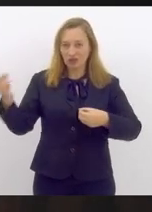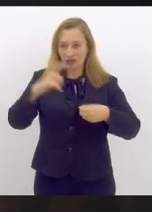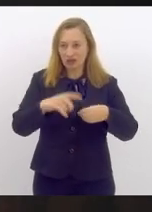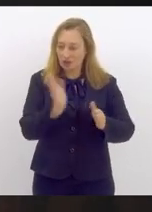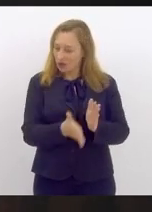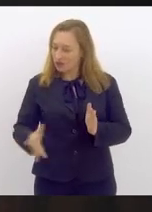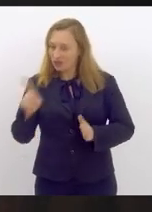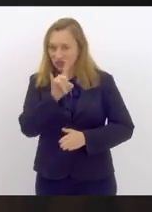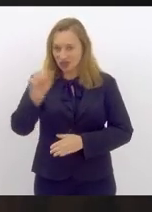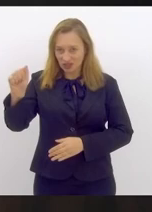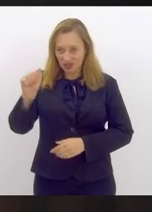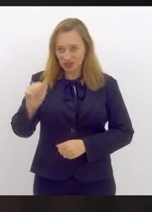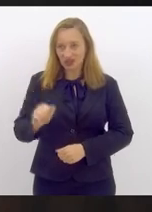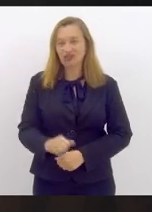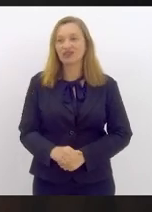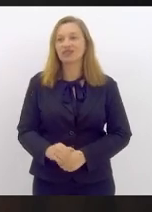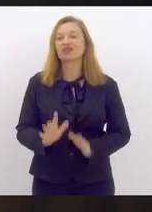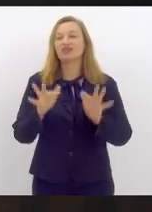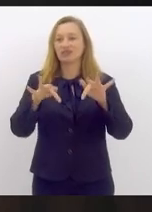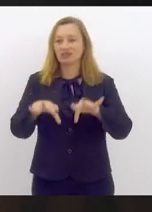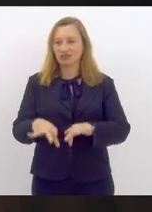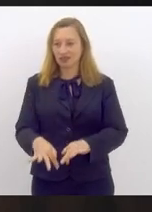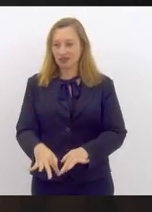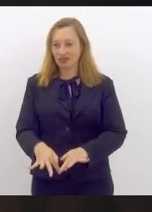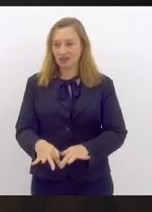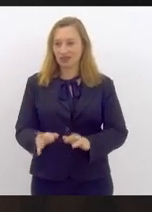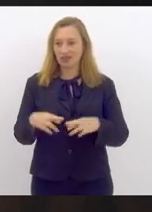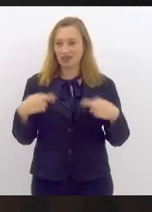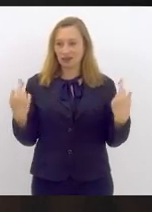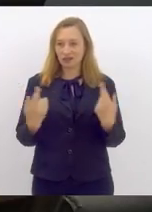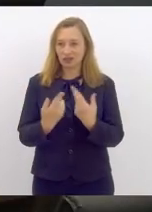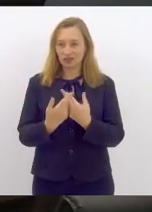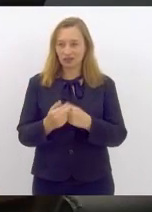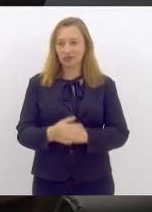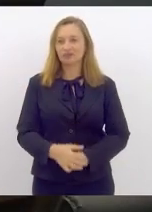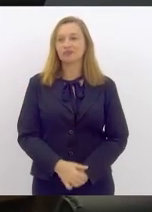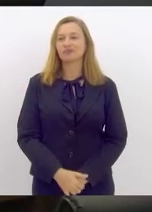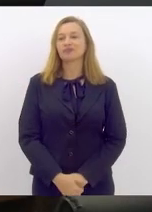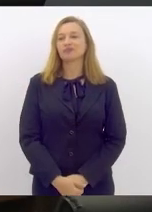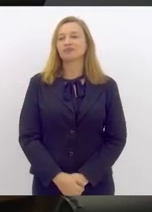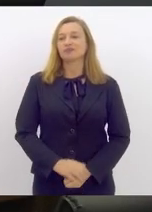retornaremos com a ordem do dia está suspensa a sessão